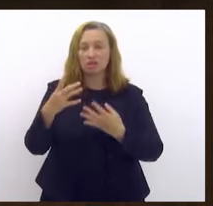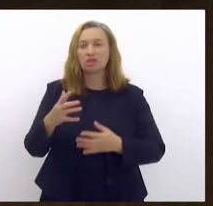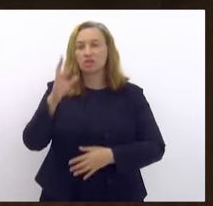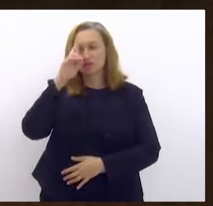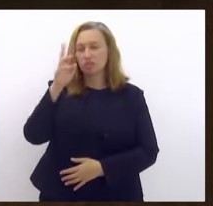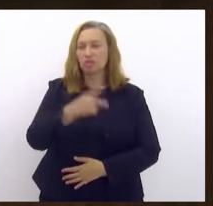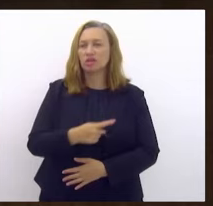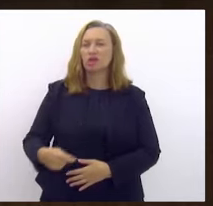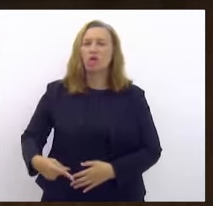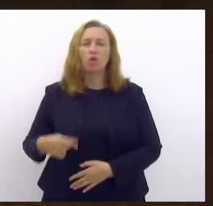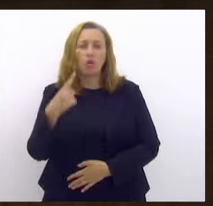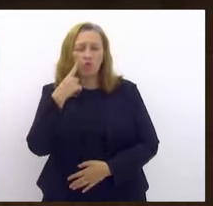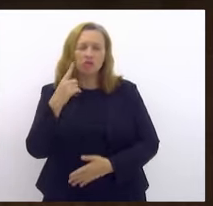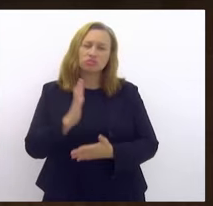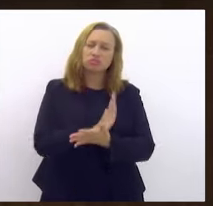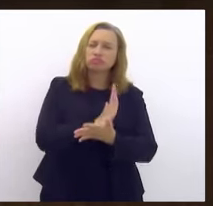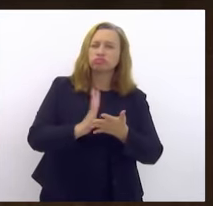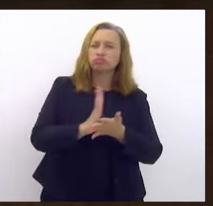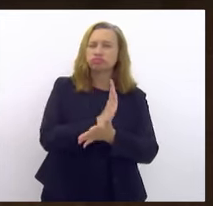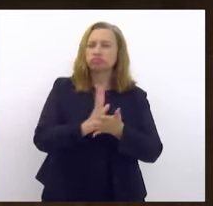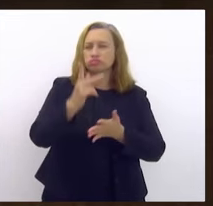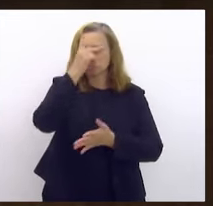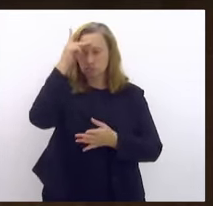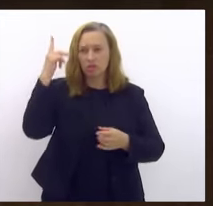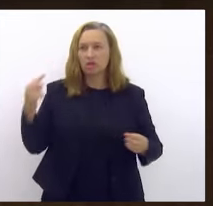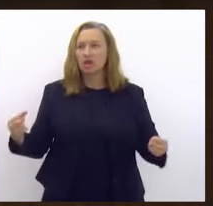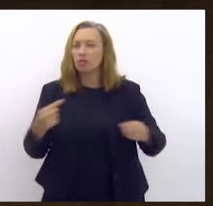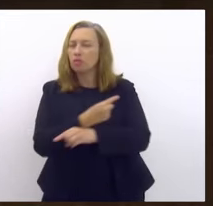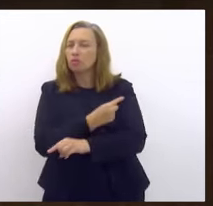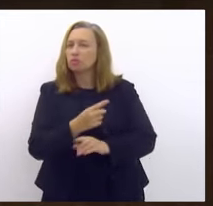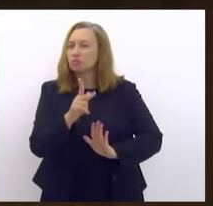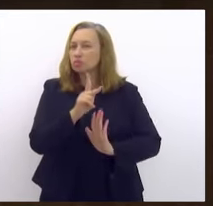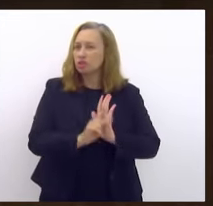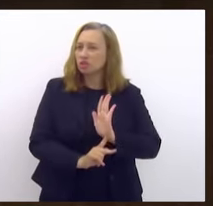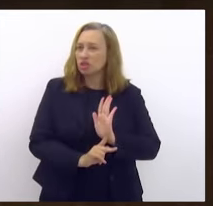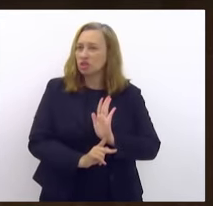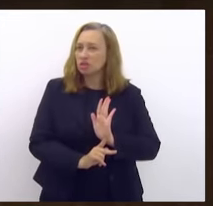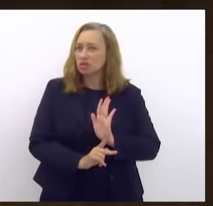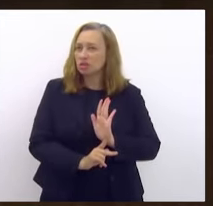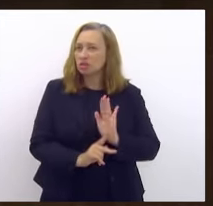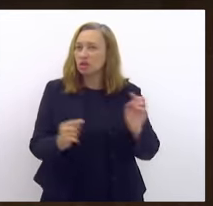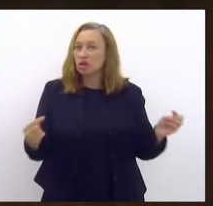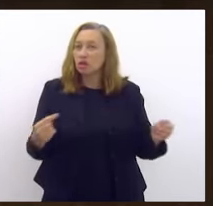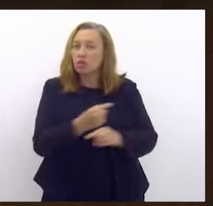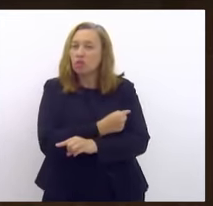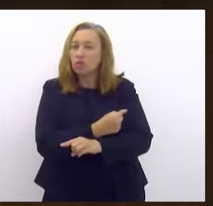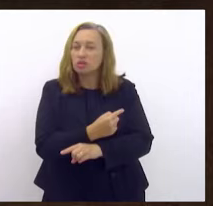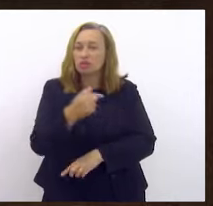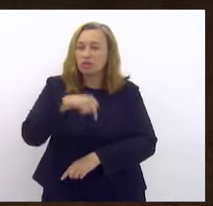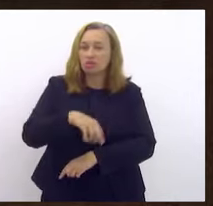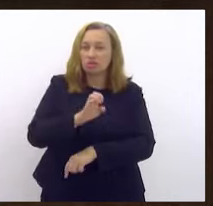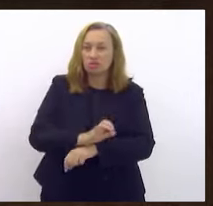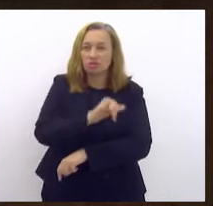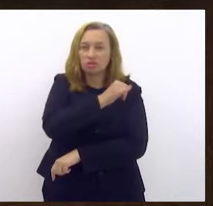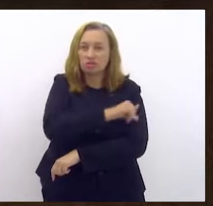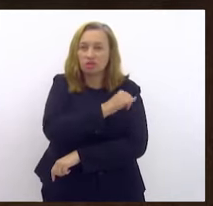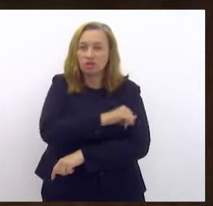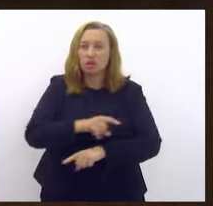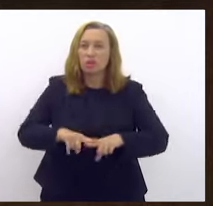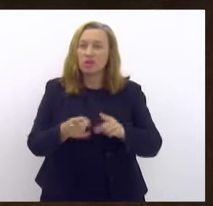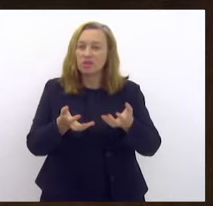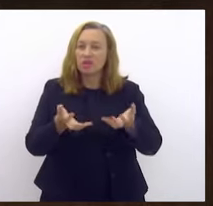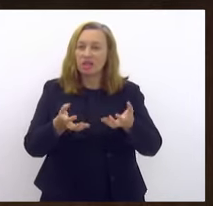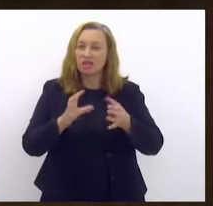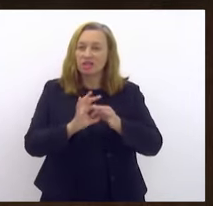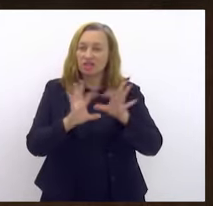porque eu vejo que algumas pessoas que são contra esse projeto, né, eles são contra aqui no estado do Rio de Janeiro. Mas eu quero